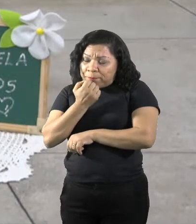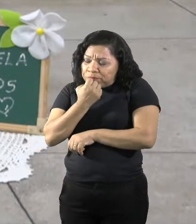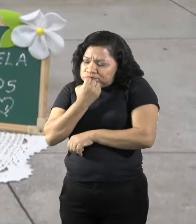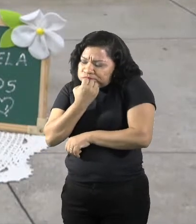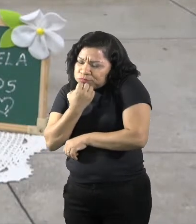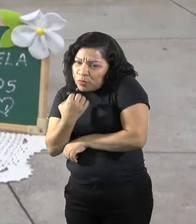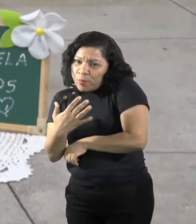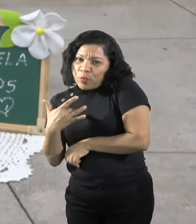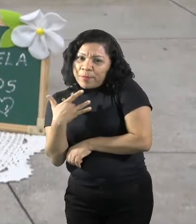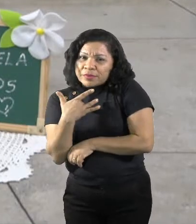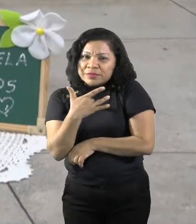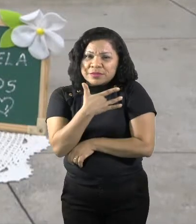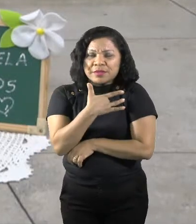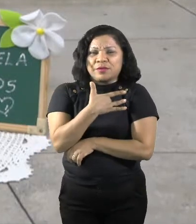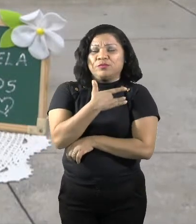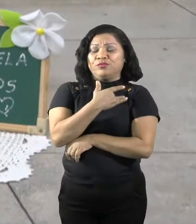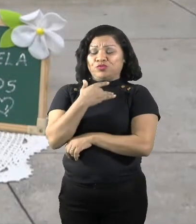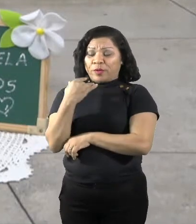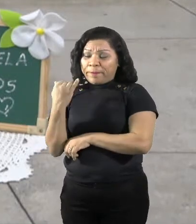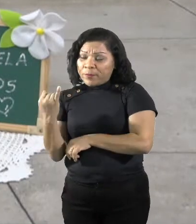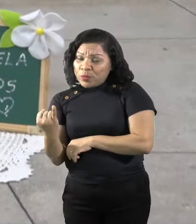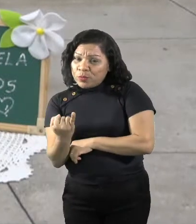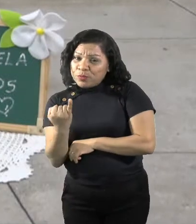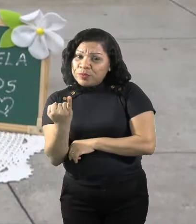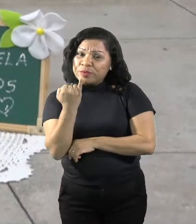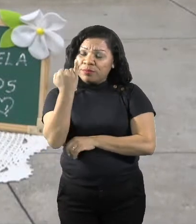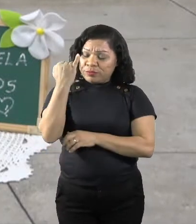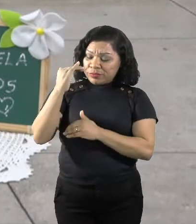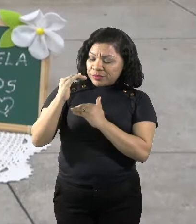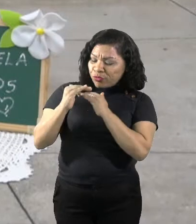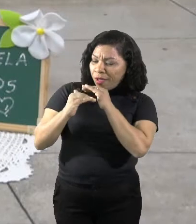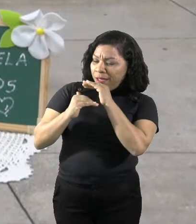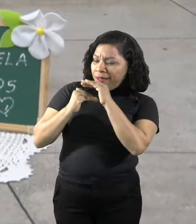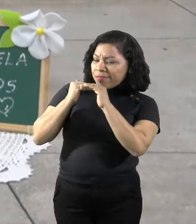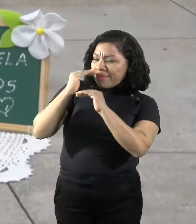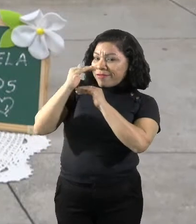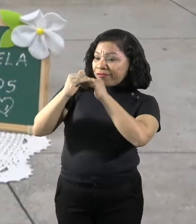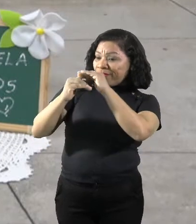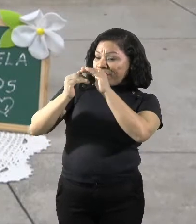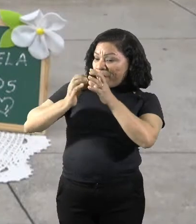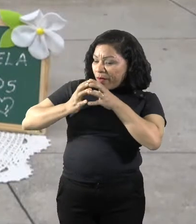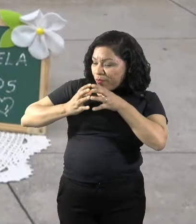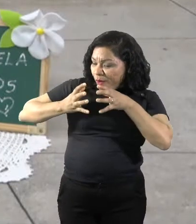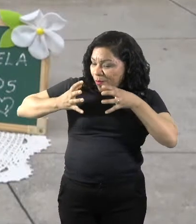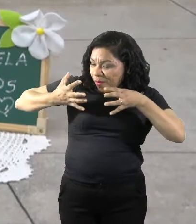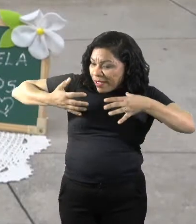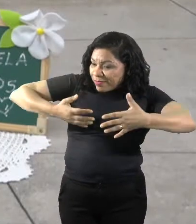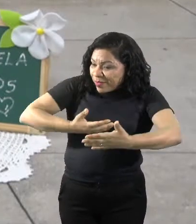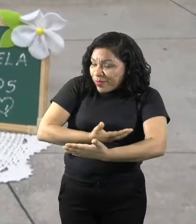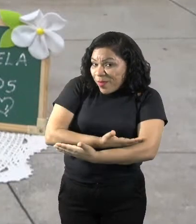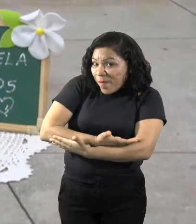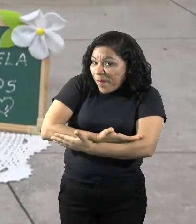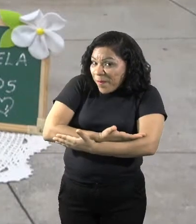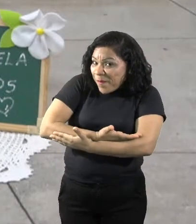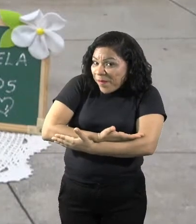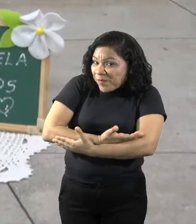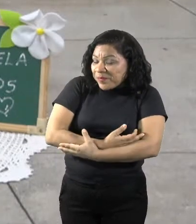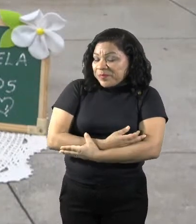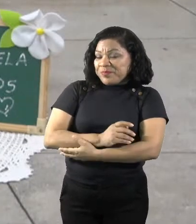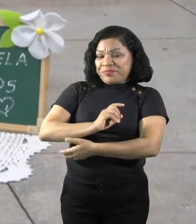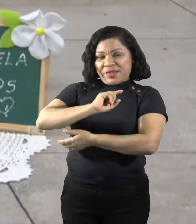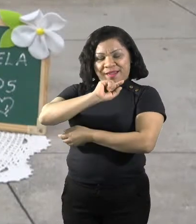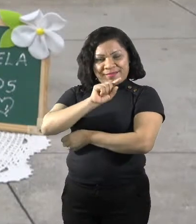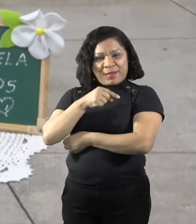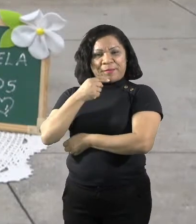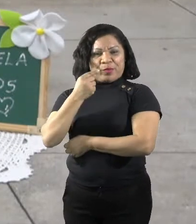alimento que é muito importante no desenvolvimento dos nossos bebês. Depois de você contar essa historinha